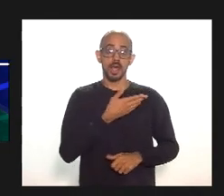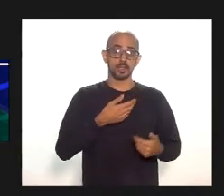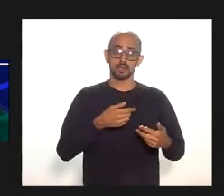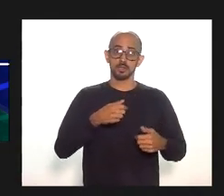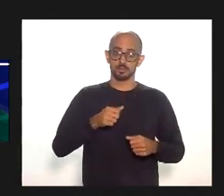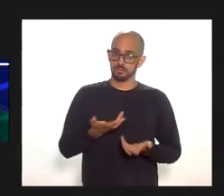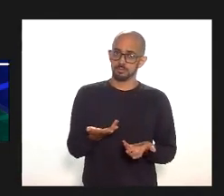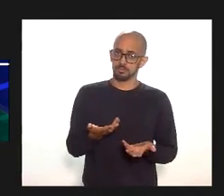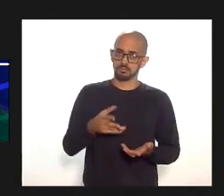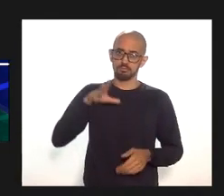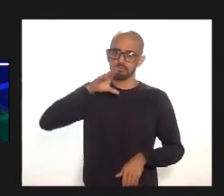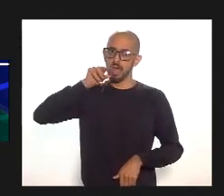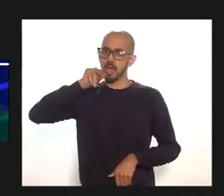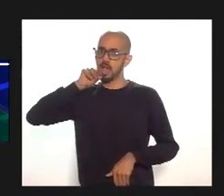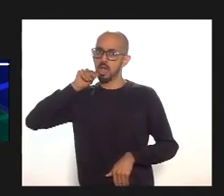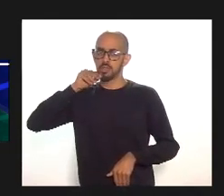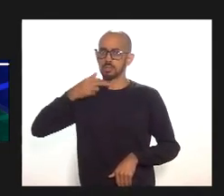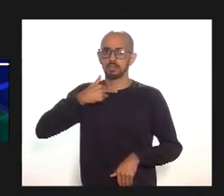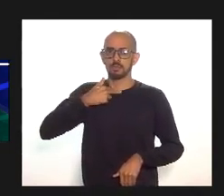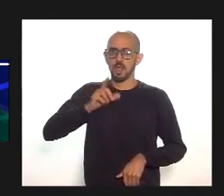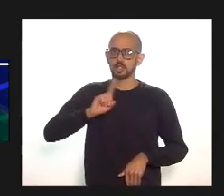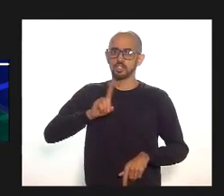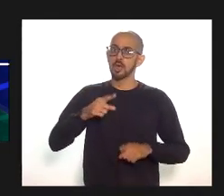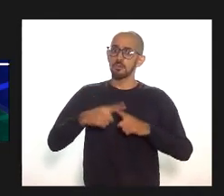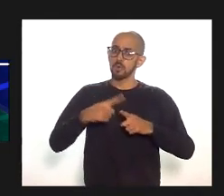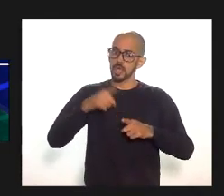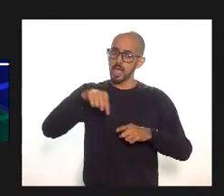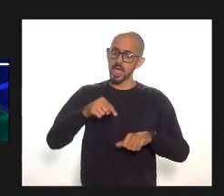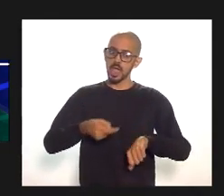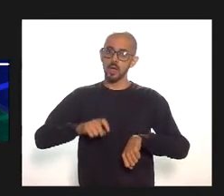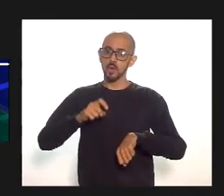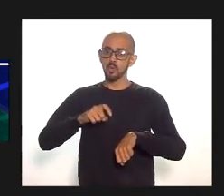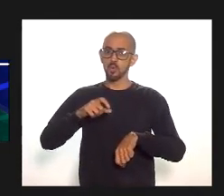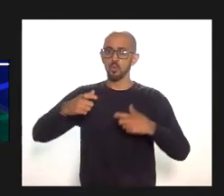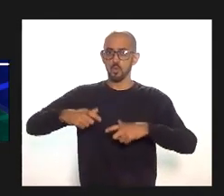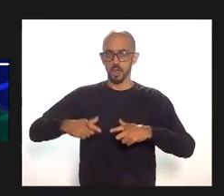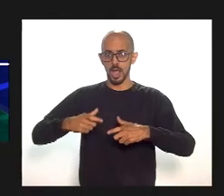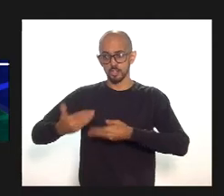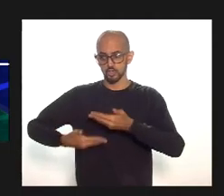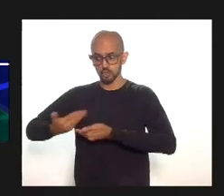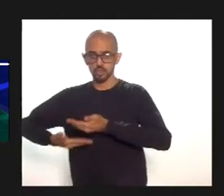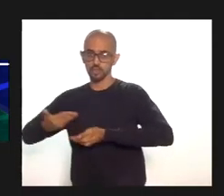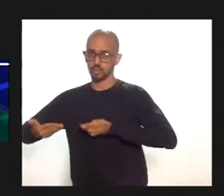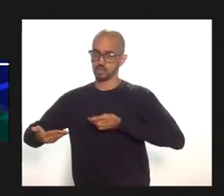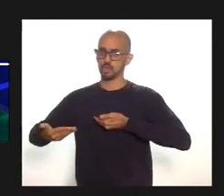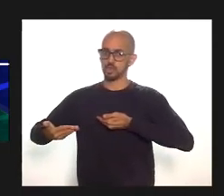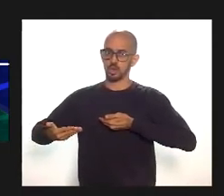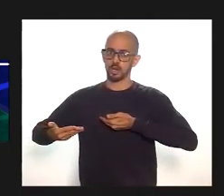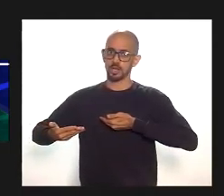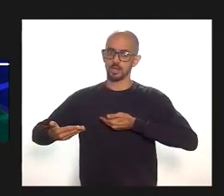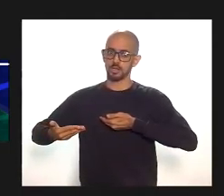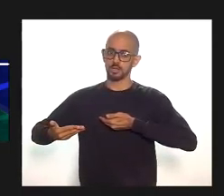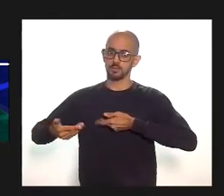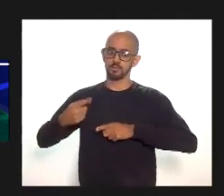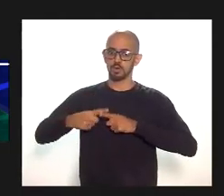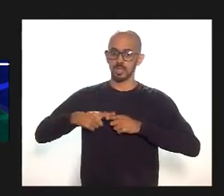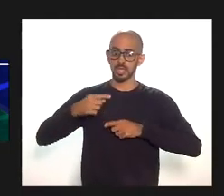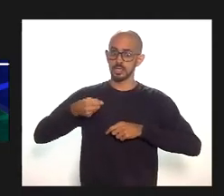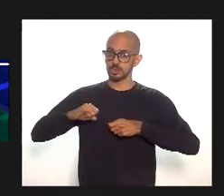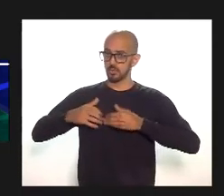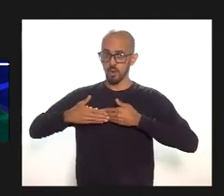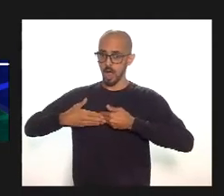coletivo, que são espaços, né, de troca, de interação, né, que, se for aberto no estado do Rio de Janeiro, todas as escolas, nós